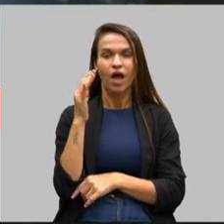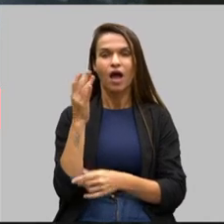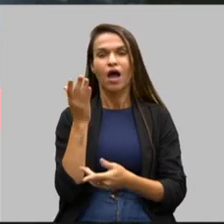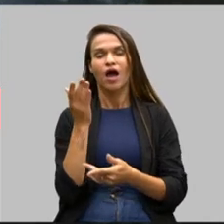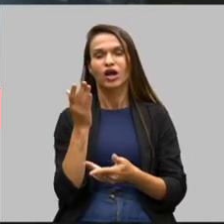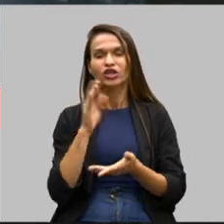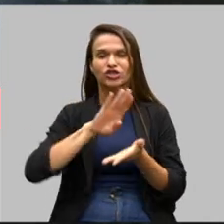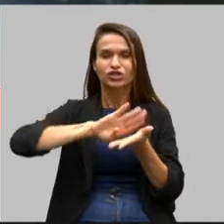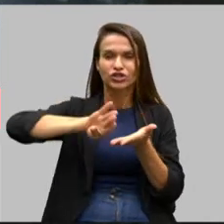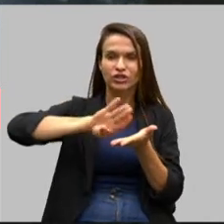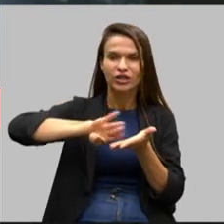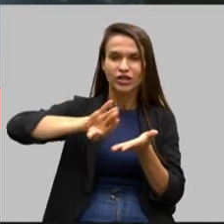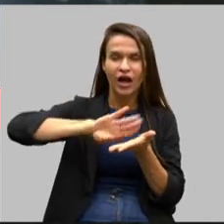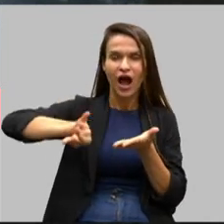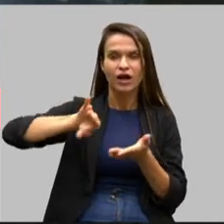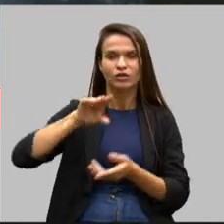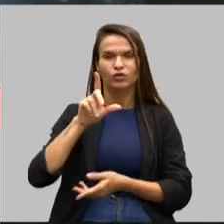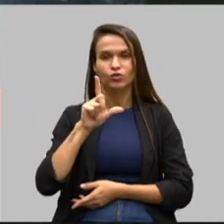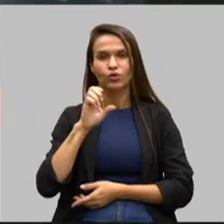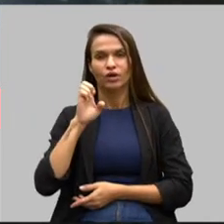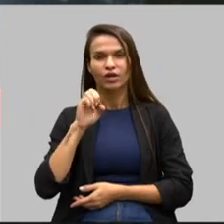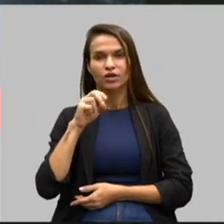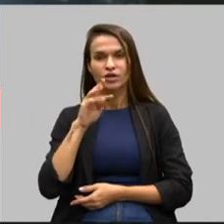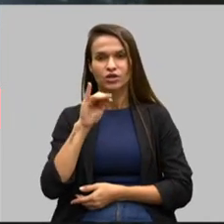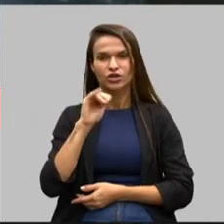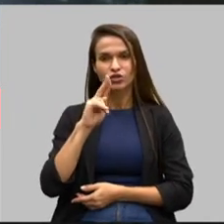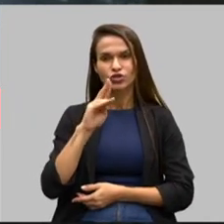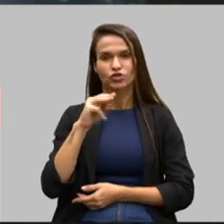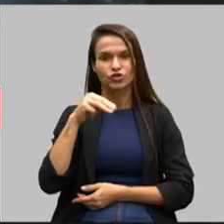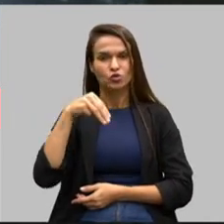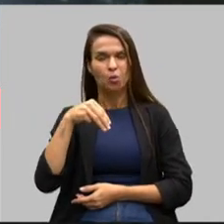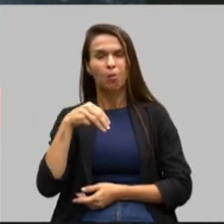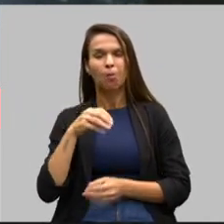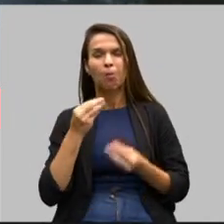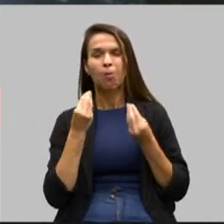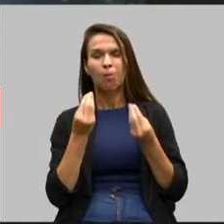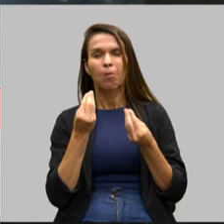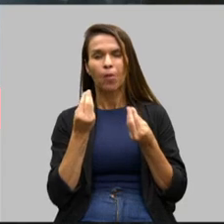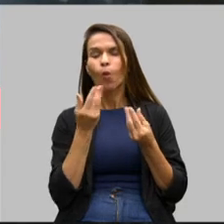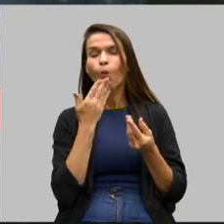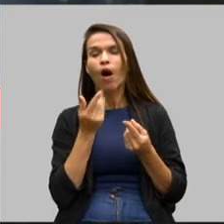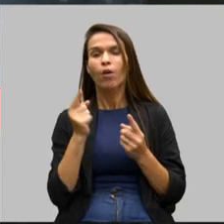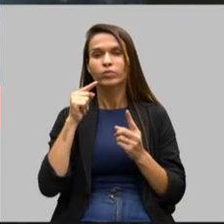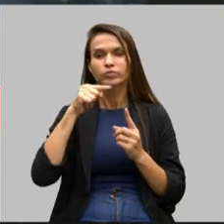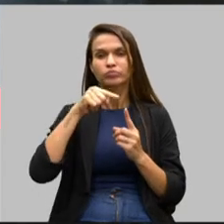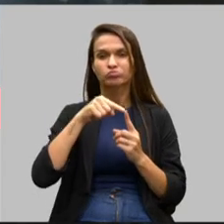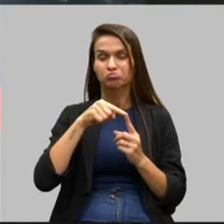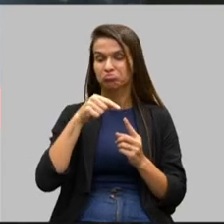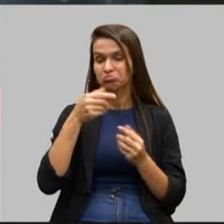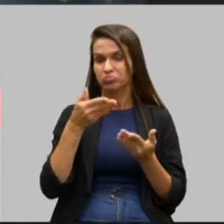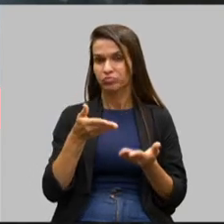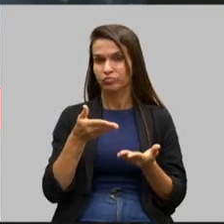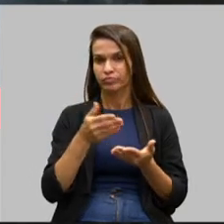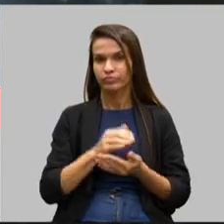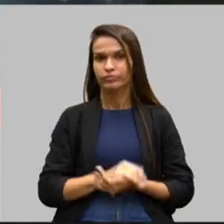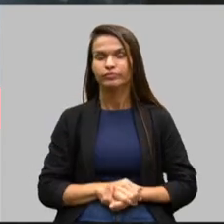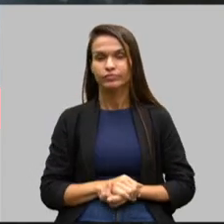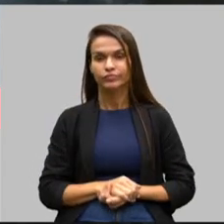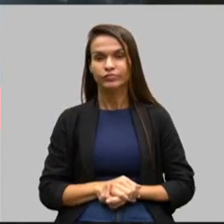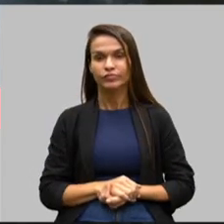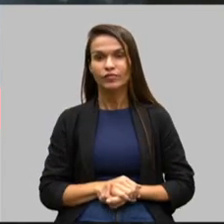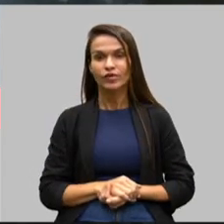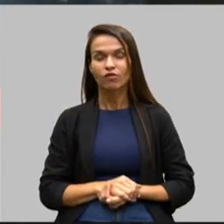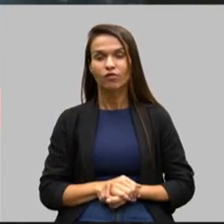e tudo, serve para quê? Para quem está servindo? Aqui eu vou me recorrer, o professor